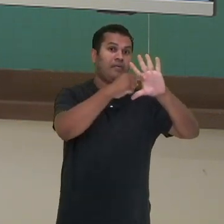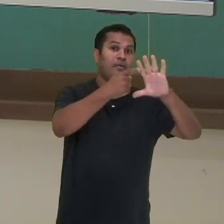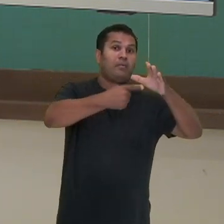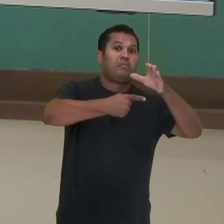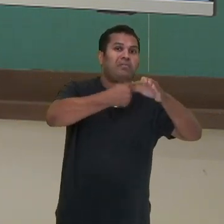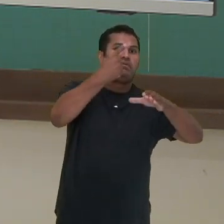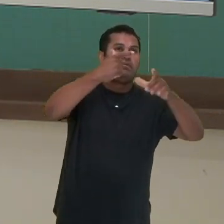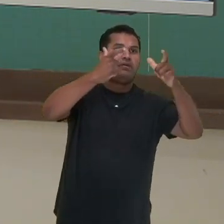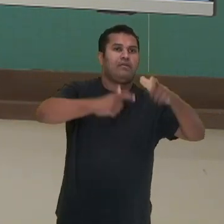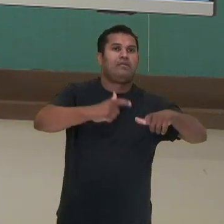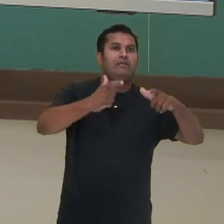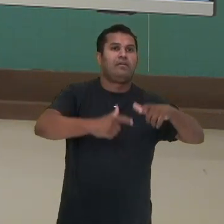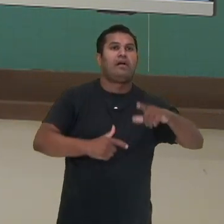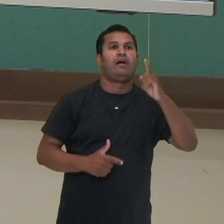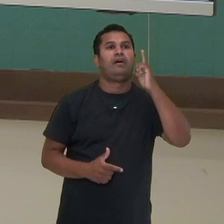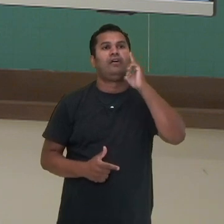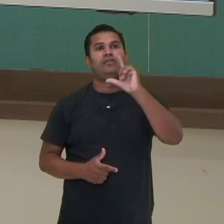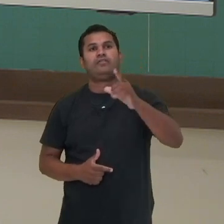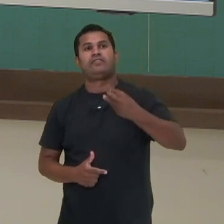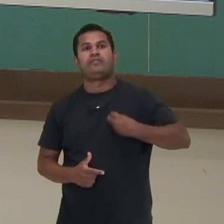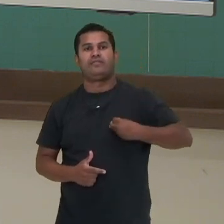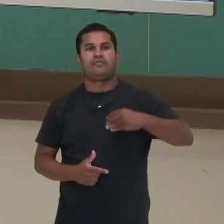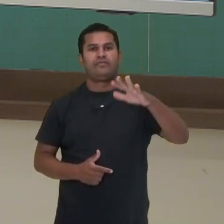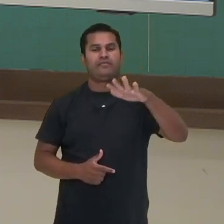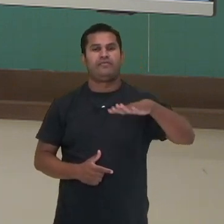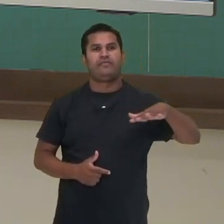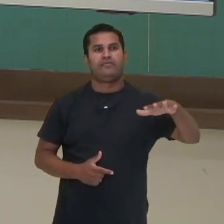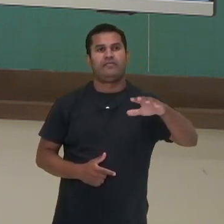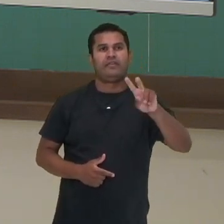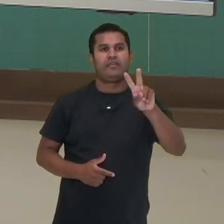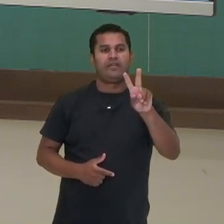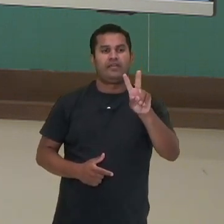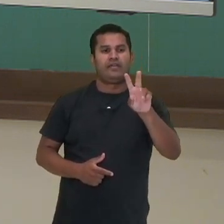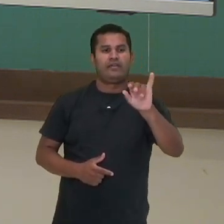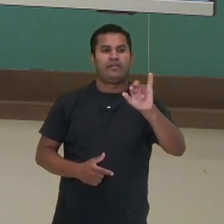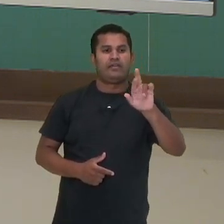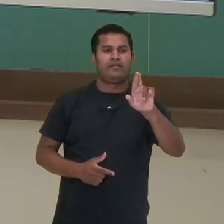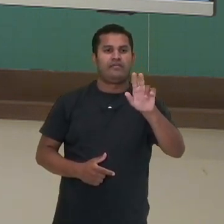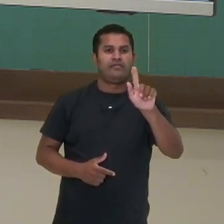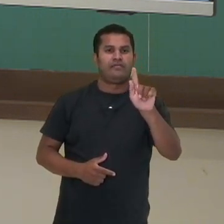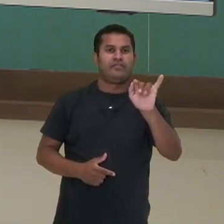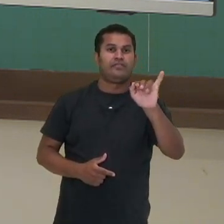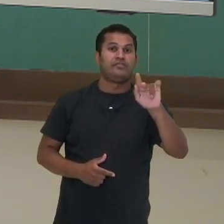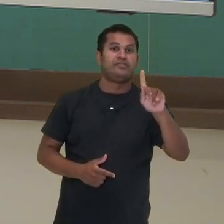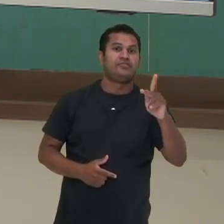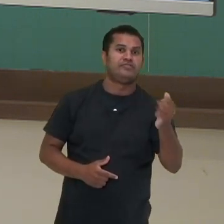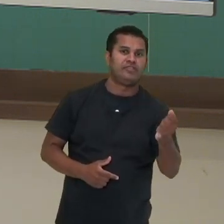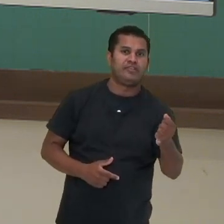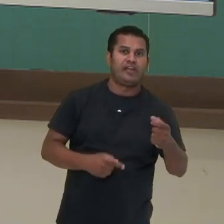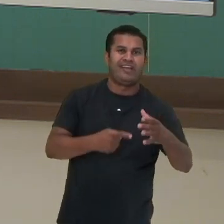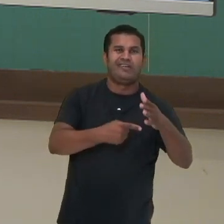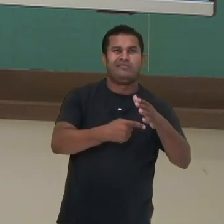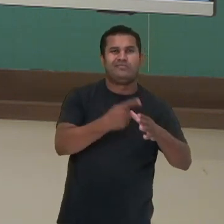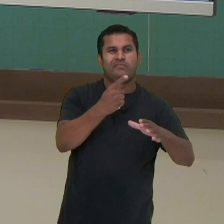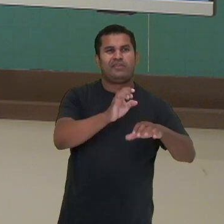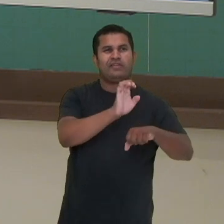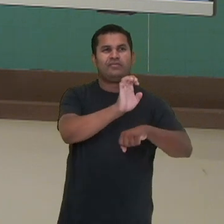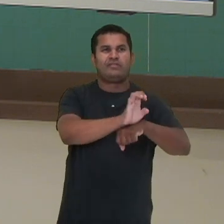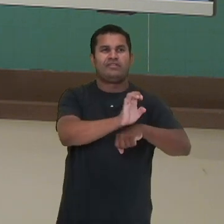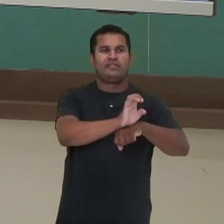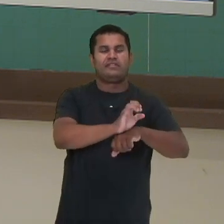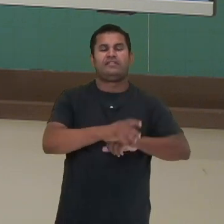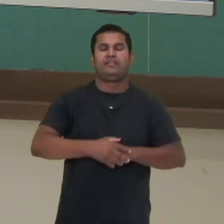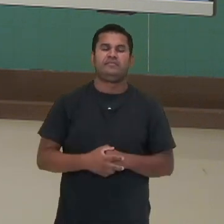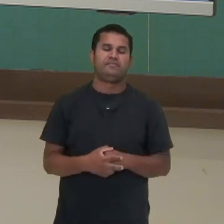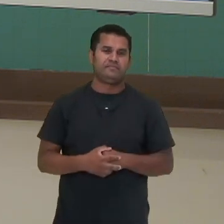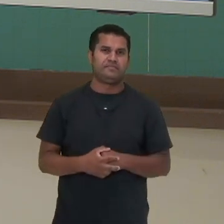pais peregrinos, que aí vão começar a colonização da América, tá? Mas ele começa, por quê? Procurando aí uma nova rota então,